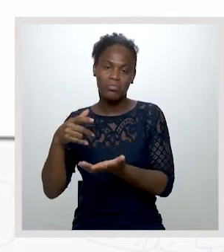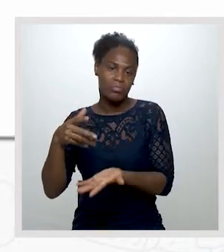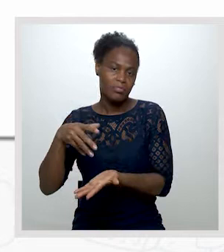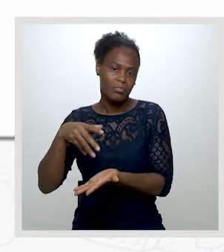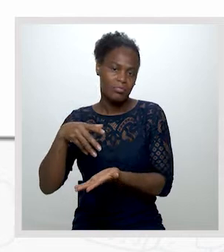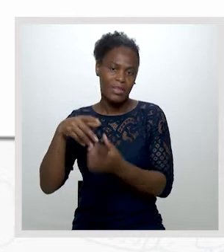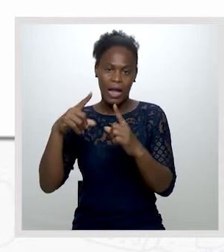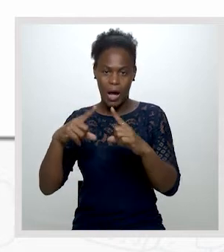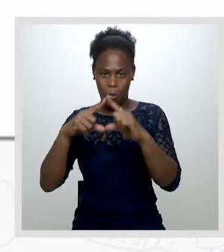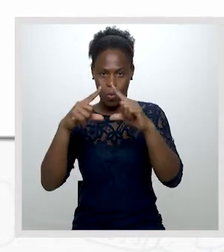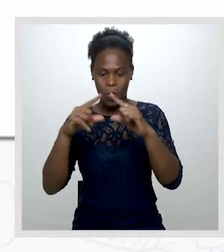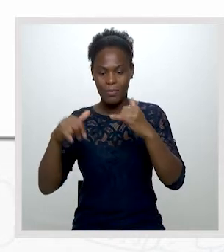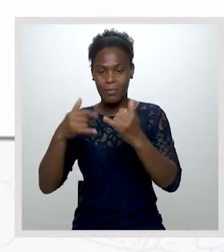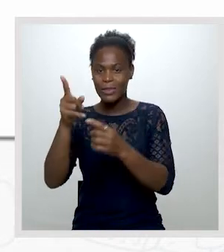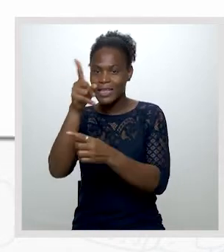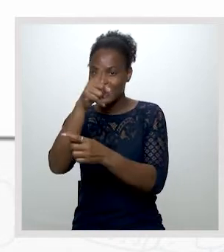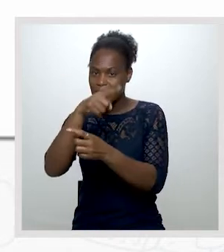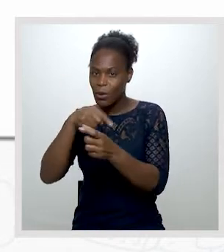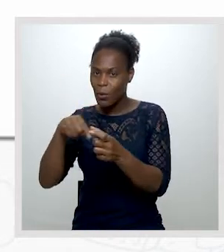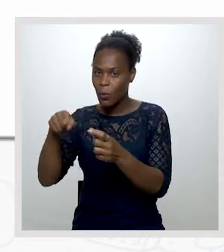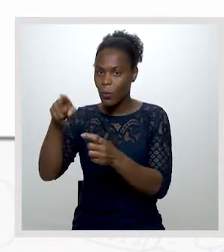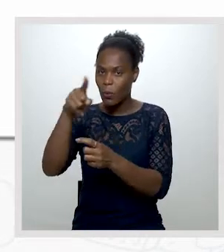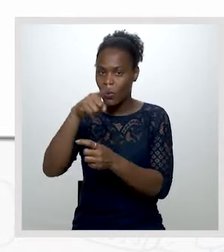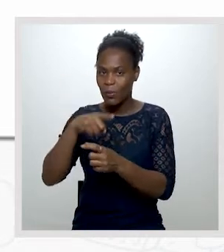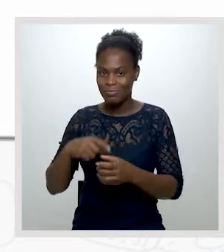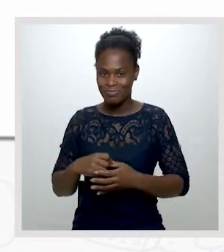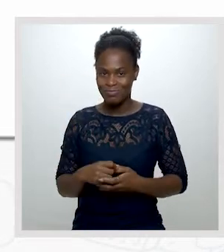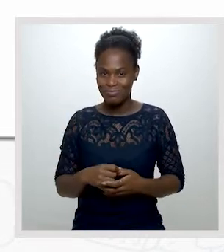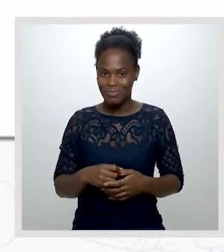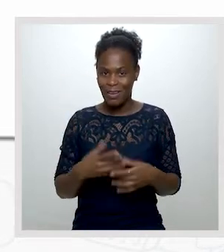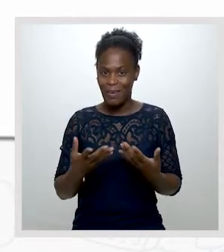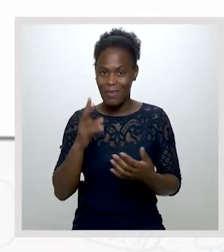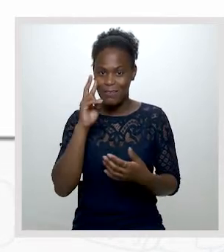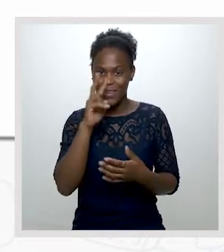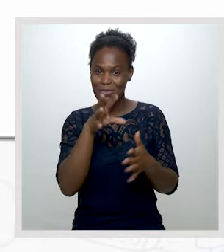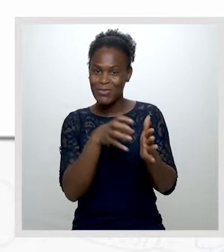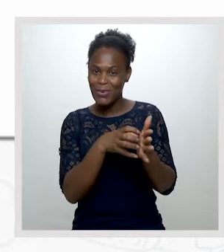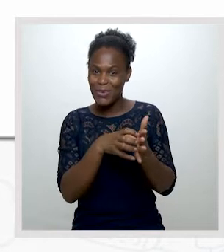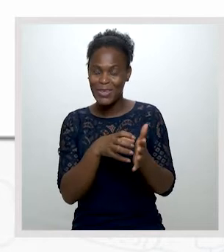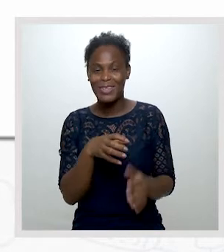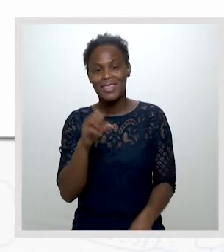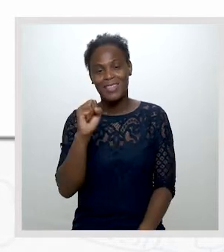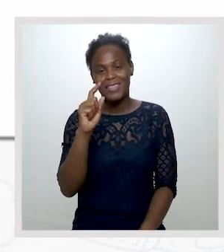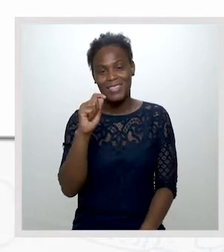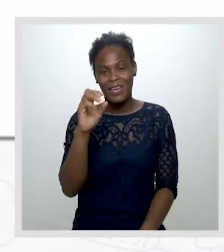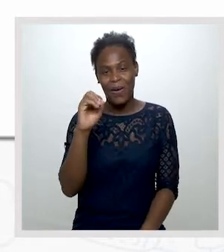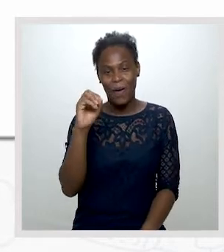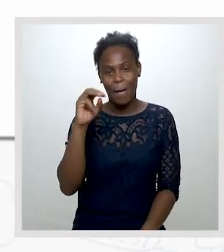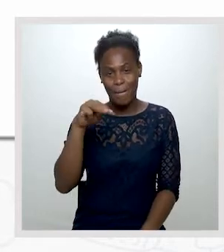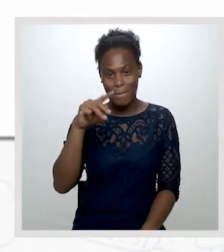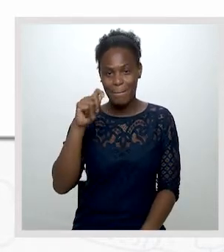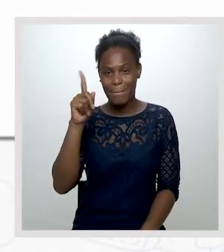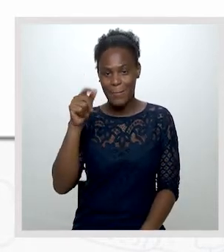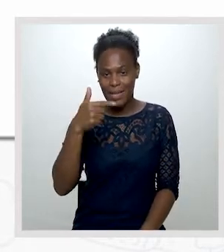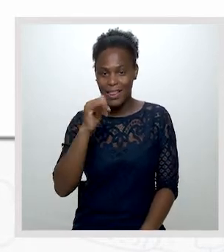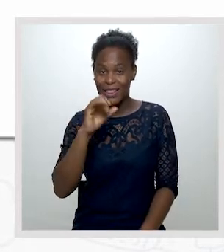não é? E vamos ver as figuras geométricas. São formadas por